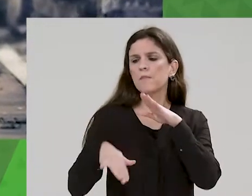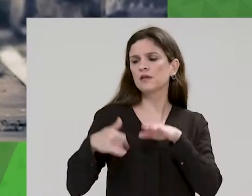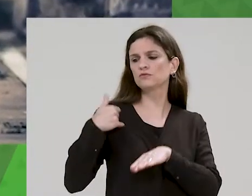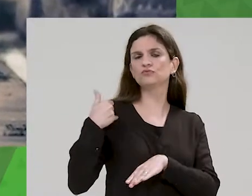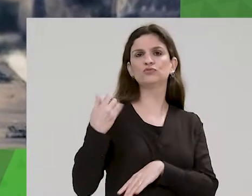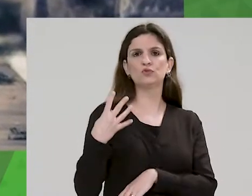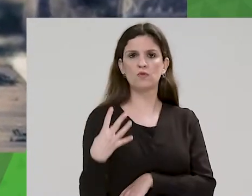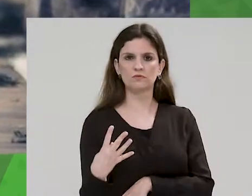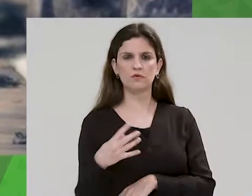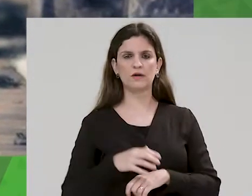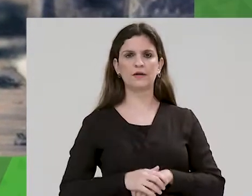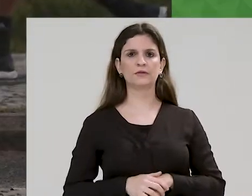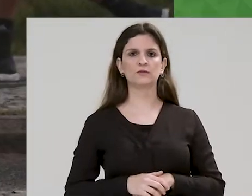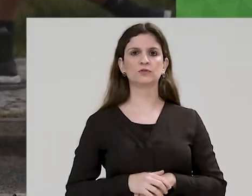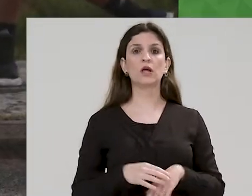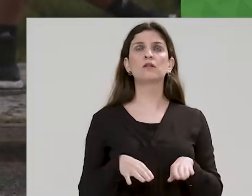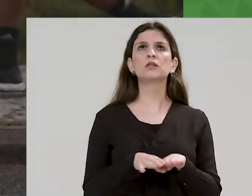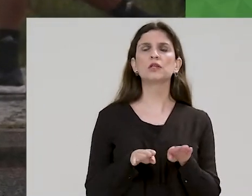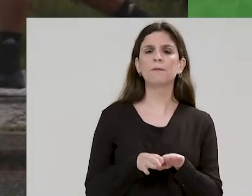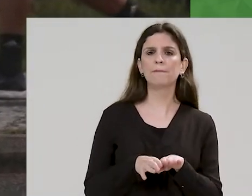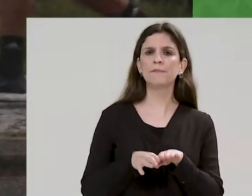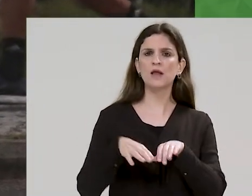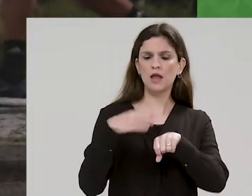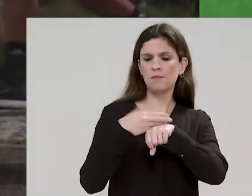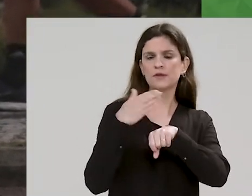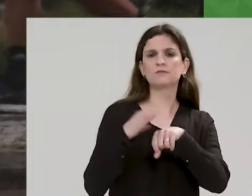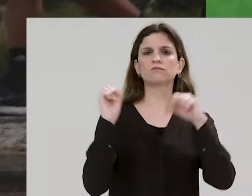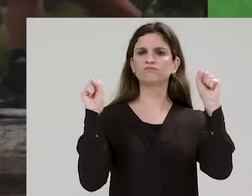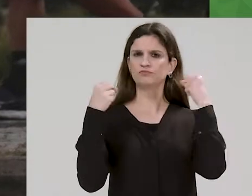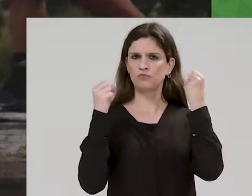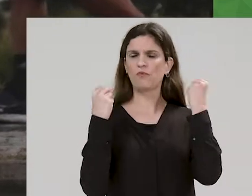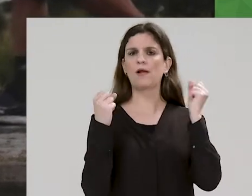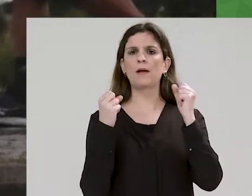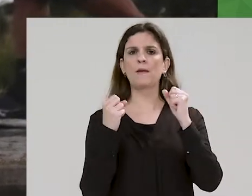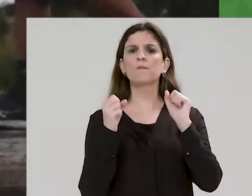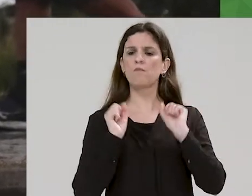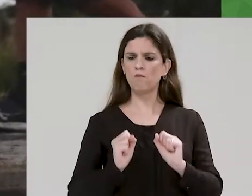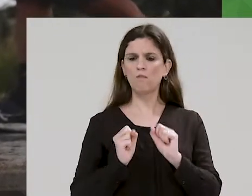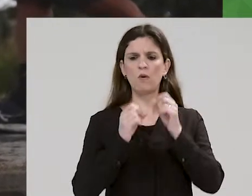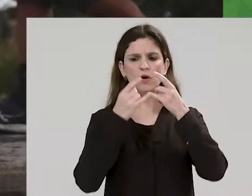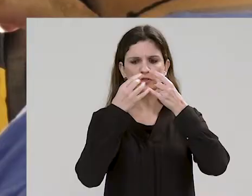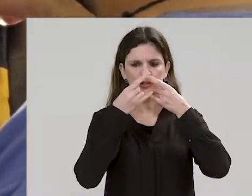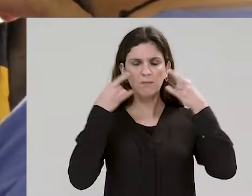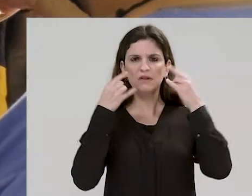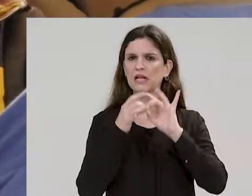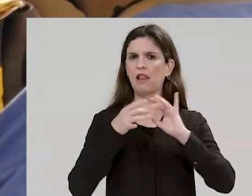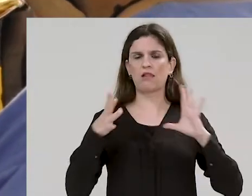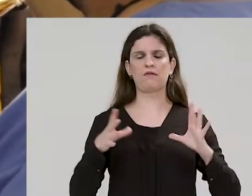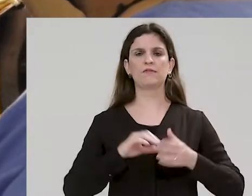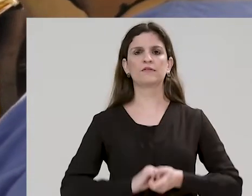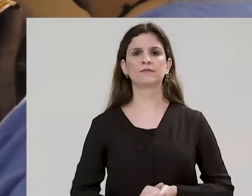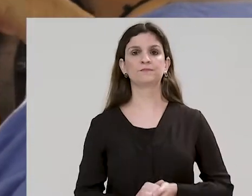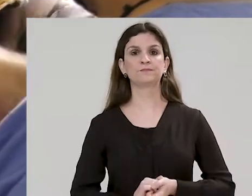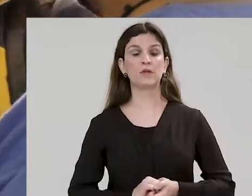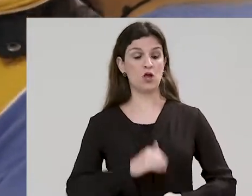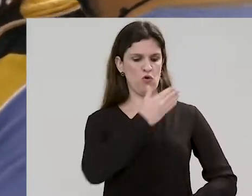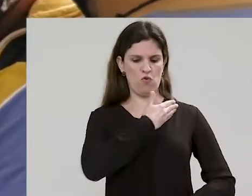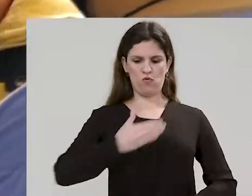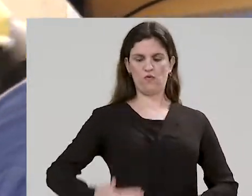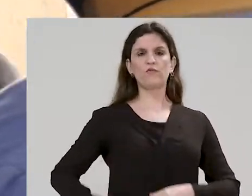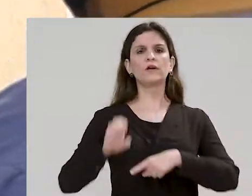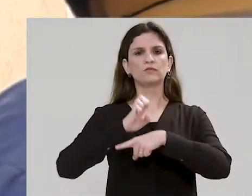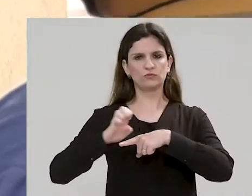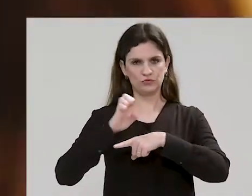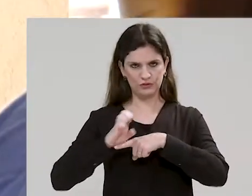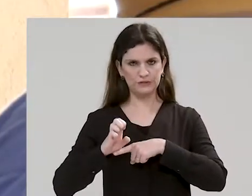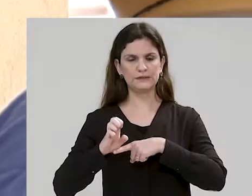crianças menores de 4 anos, para a prática de atividades físicas e esportivas. A medida também foi adotada pelo